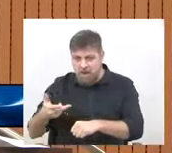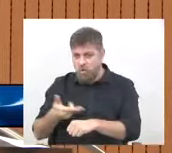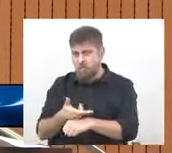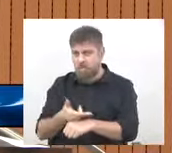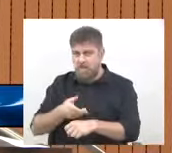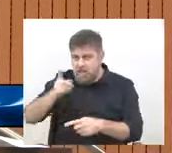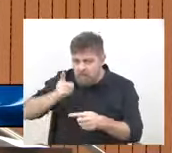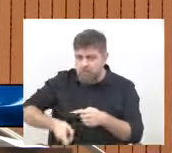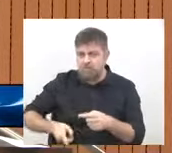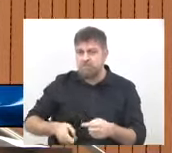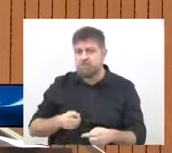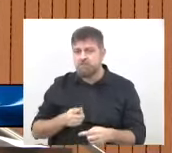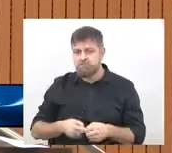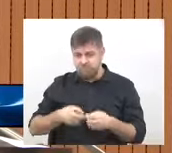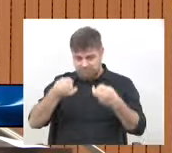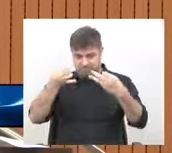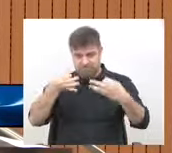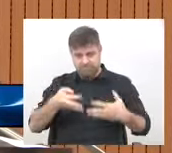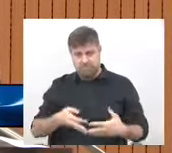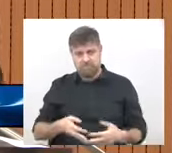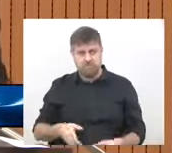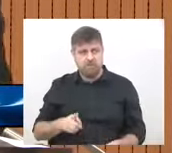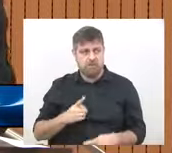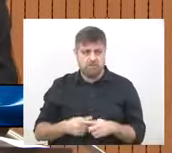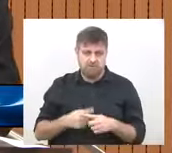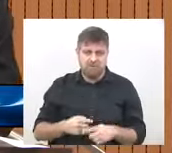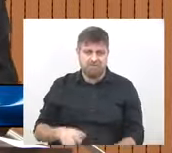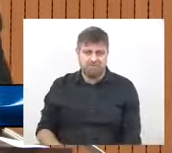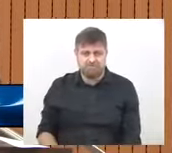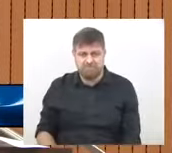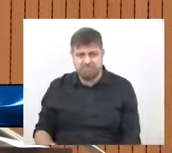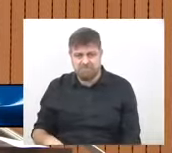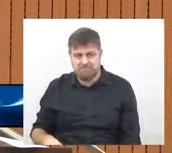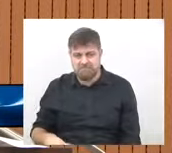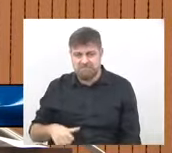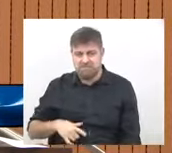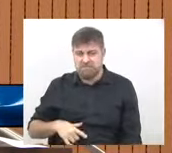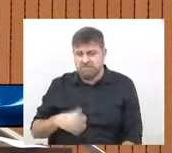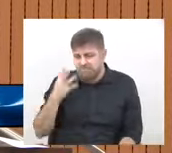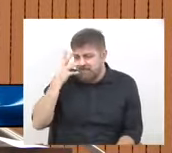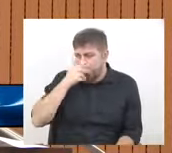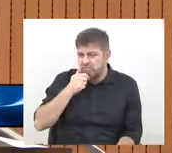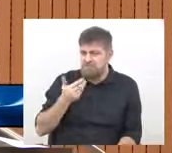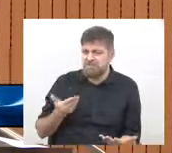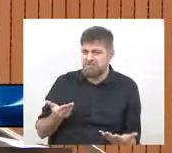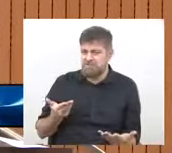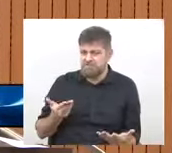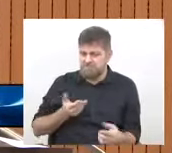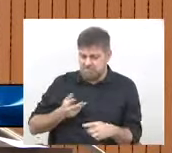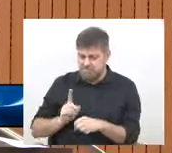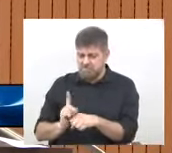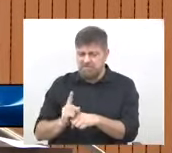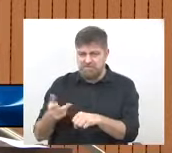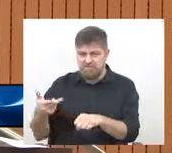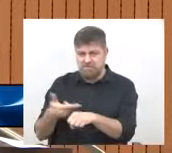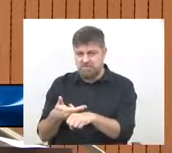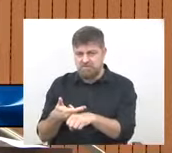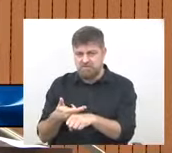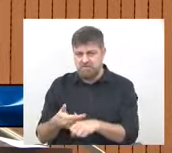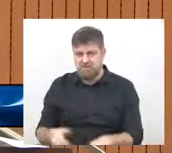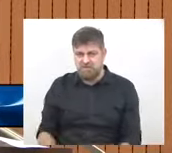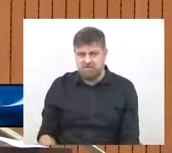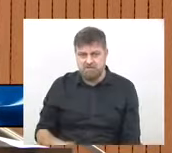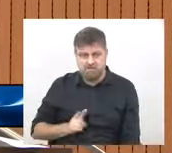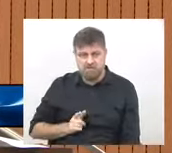a justificativa é que seja meramente estética, ou seja, quando a justificativa for meramente estética,